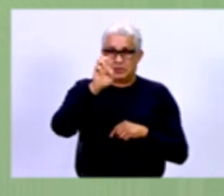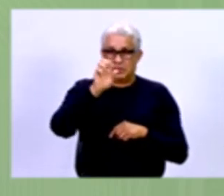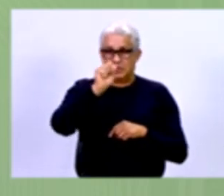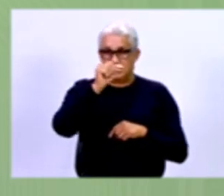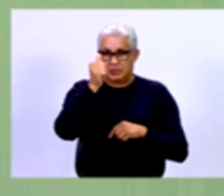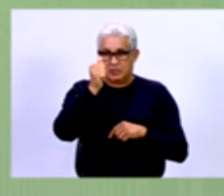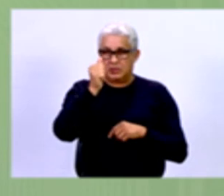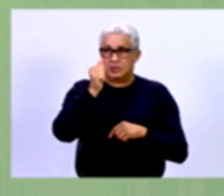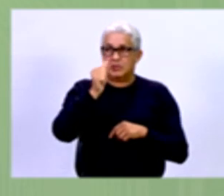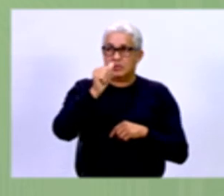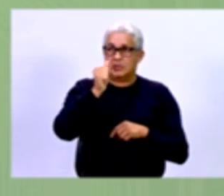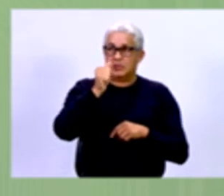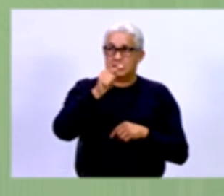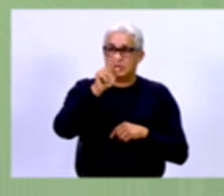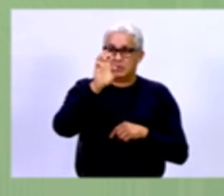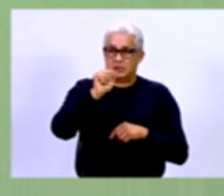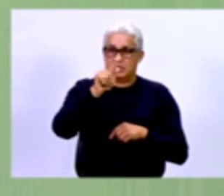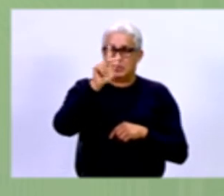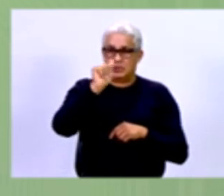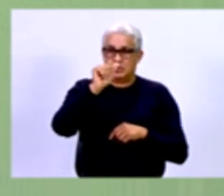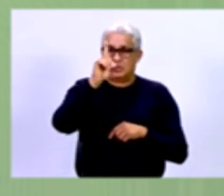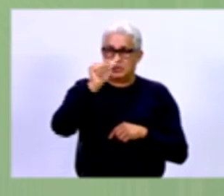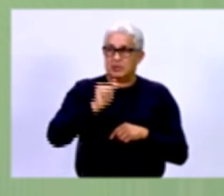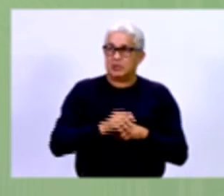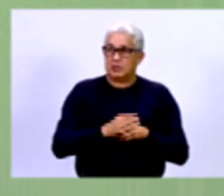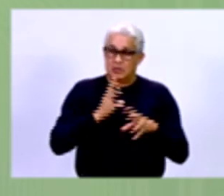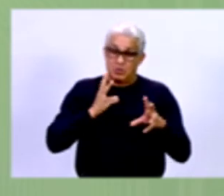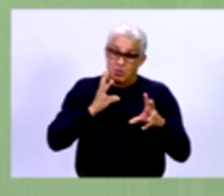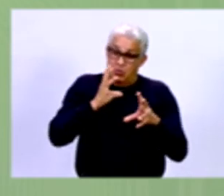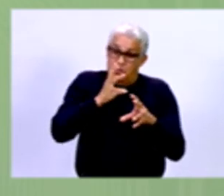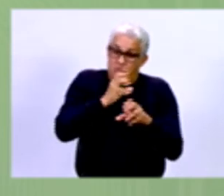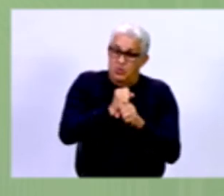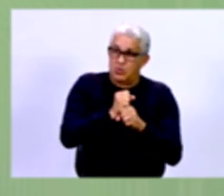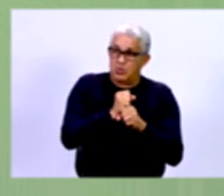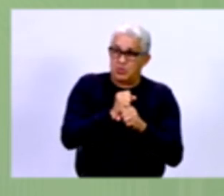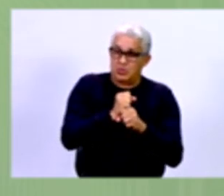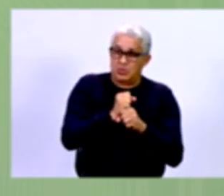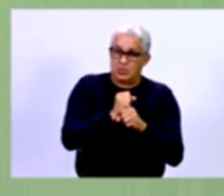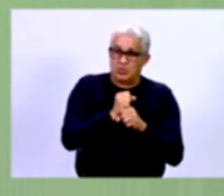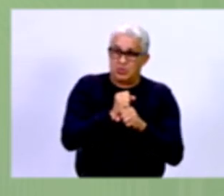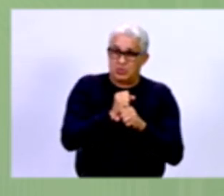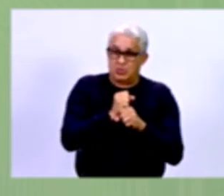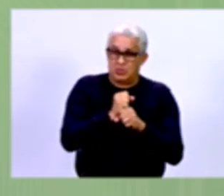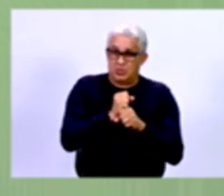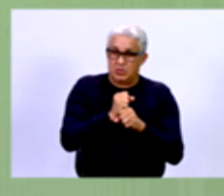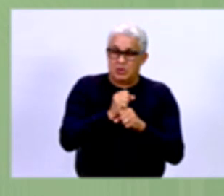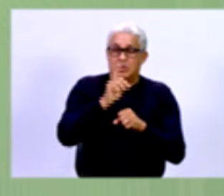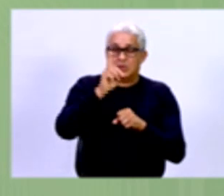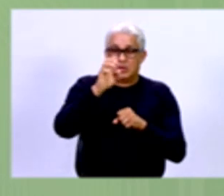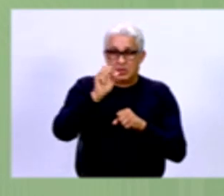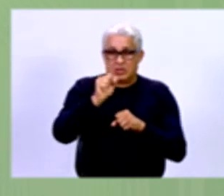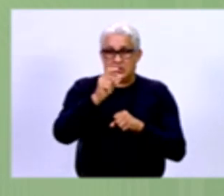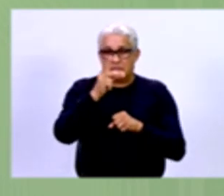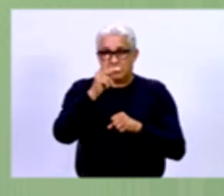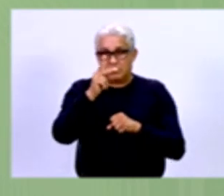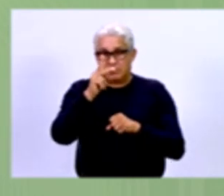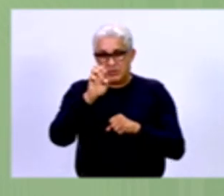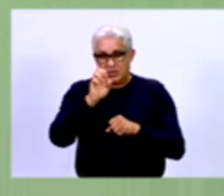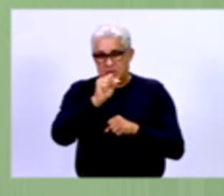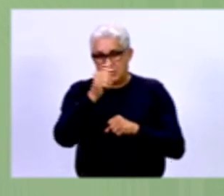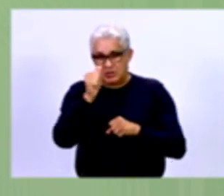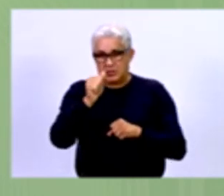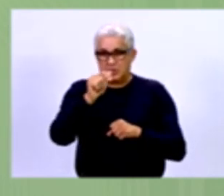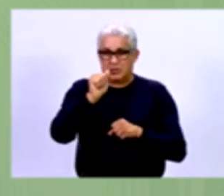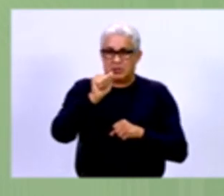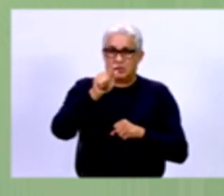de agregados que, somados, representam a despesa agregada ou a demanda agregada da economia,